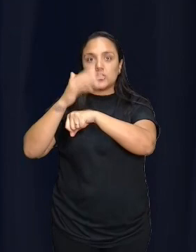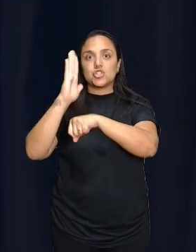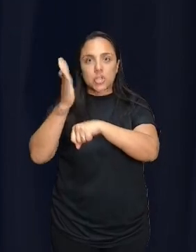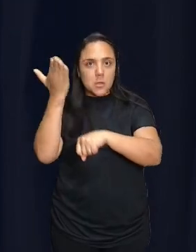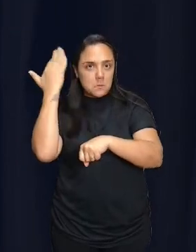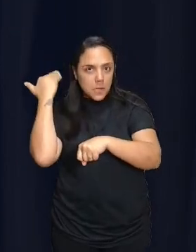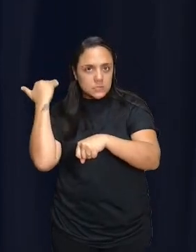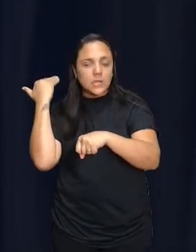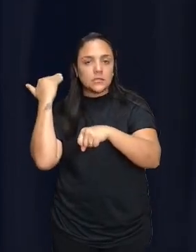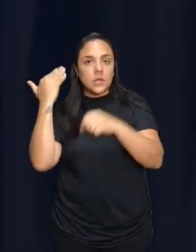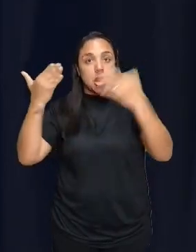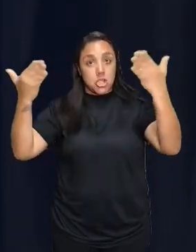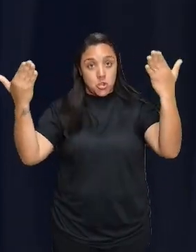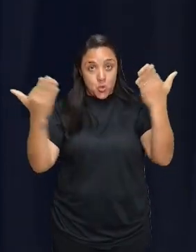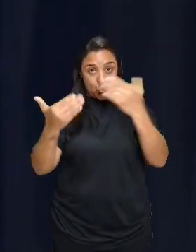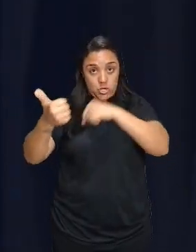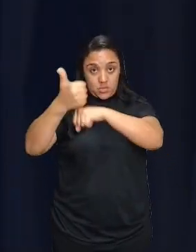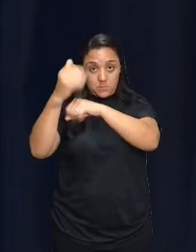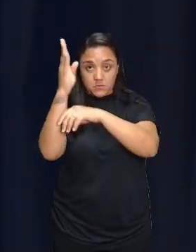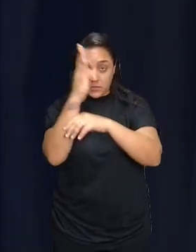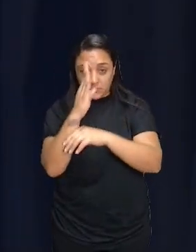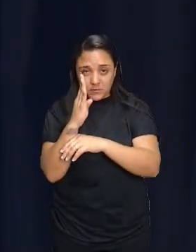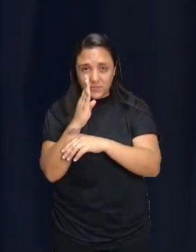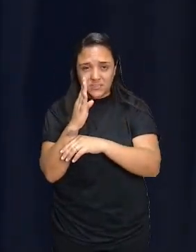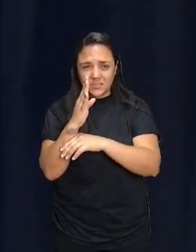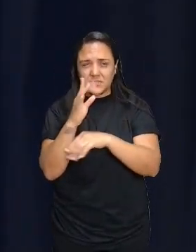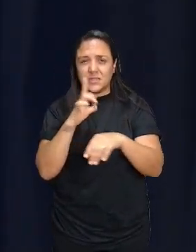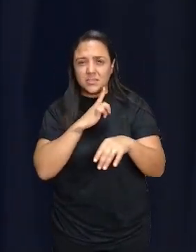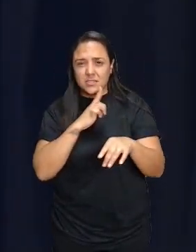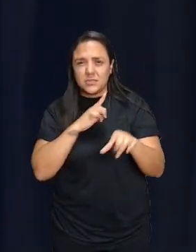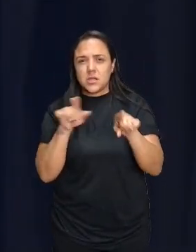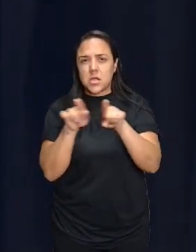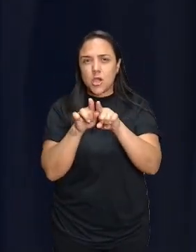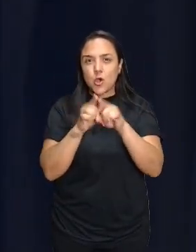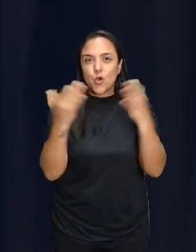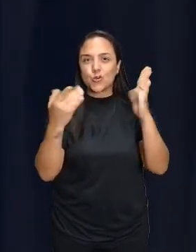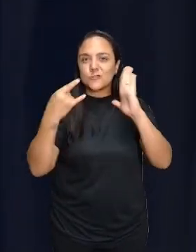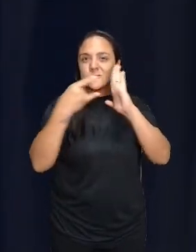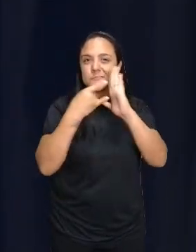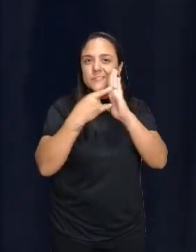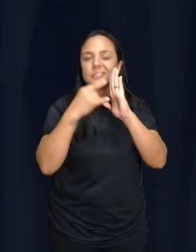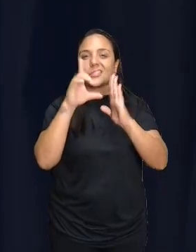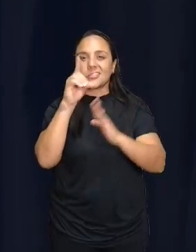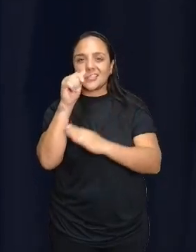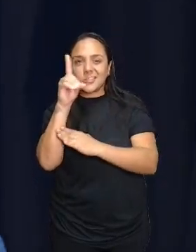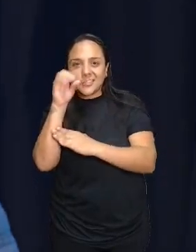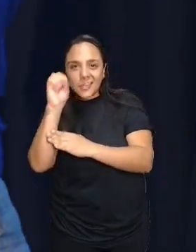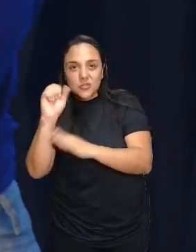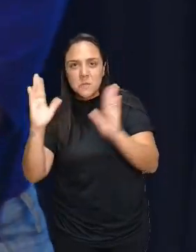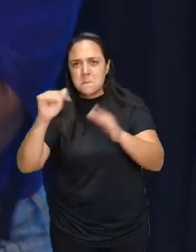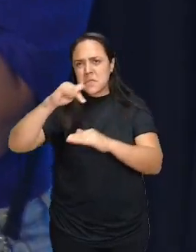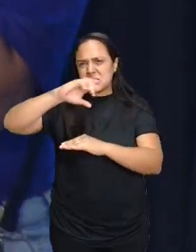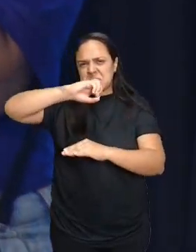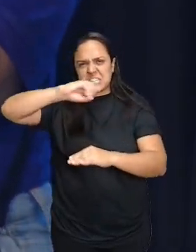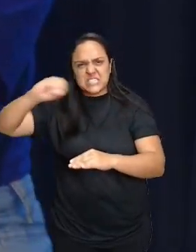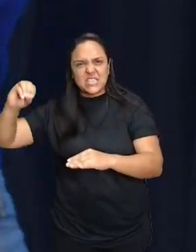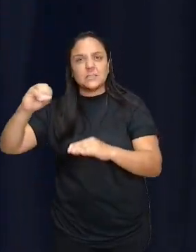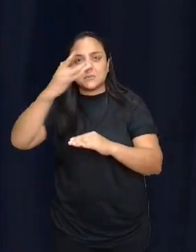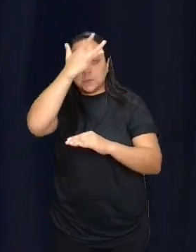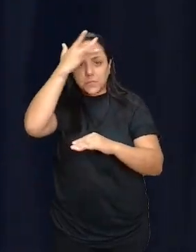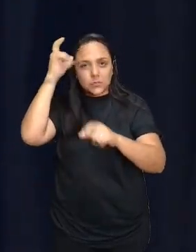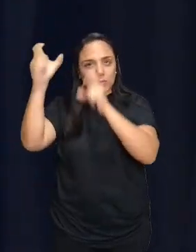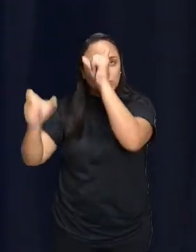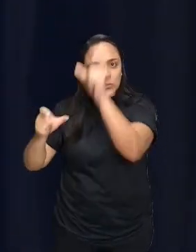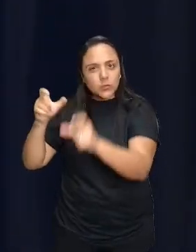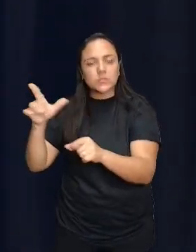Good Brasil. Hoje ela está à frente da formação de cidadão de dados, pela qual já passaram mais de 700 pessoas, entre gestores